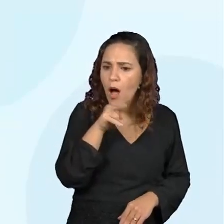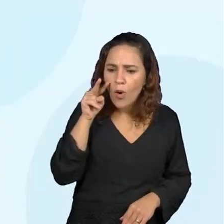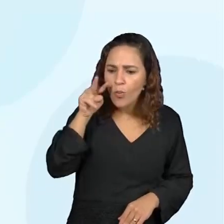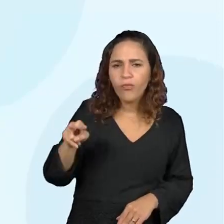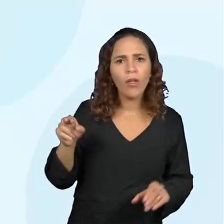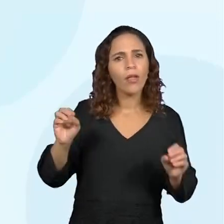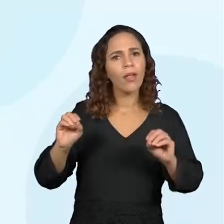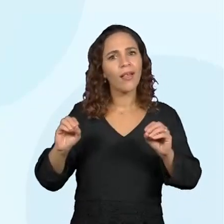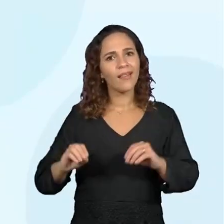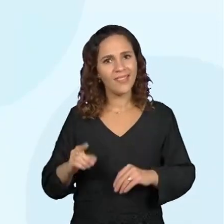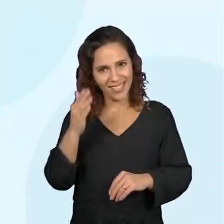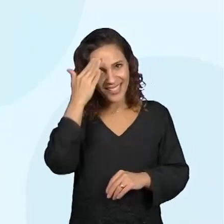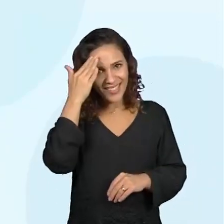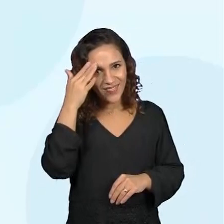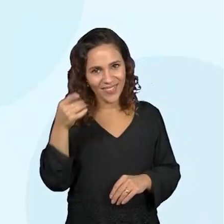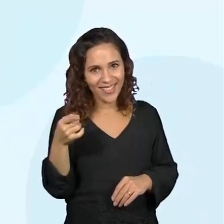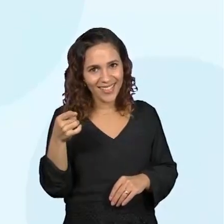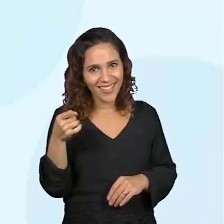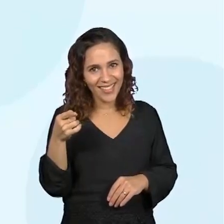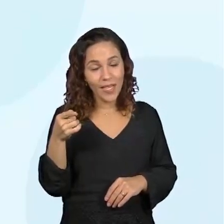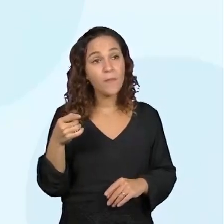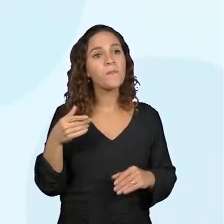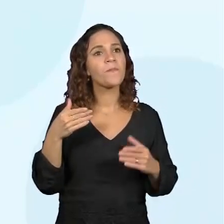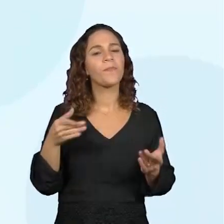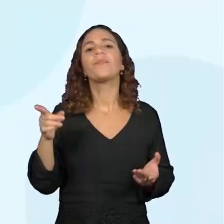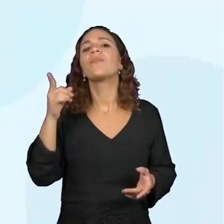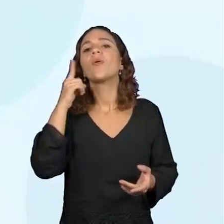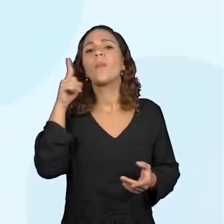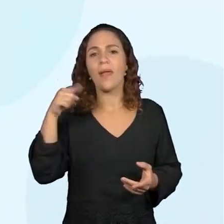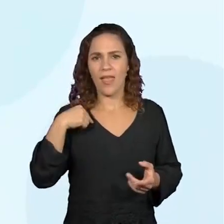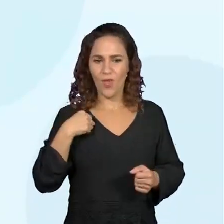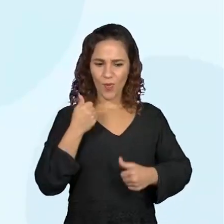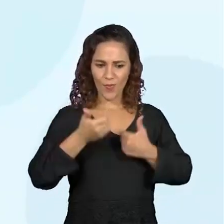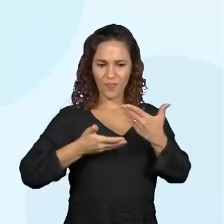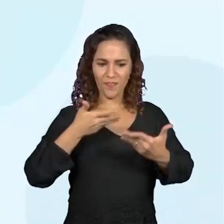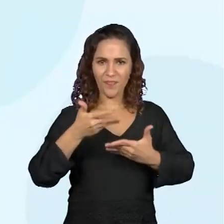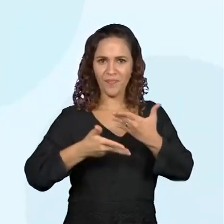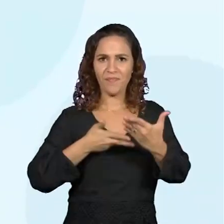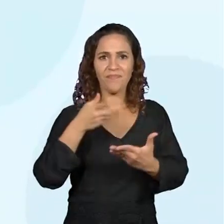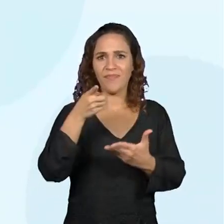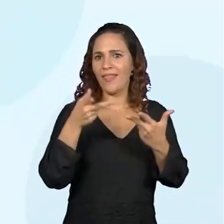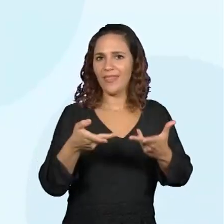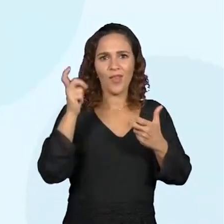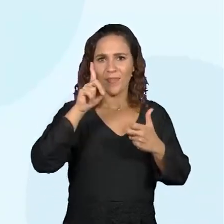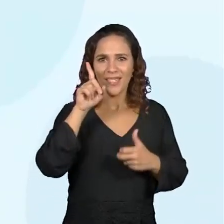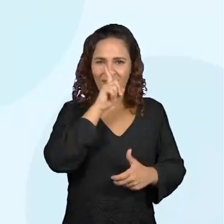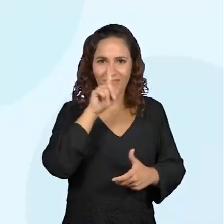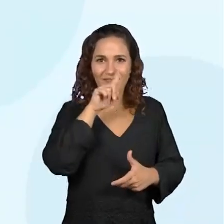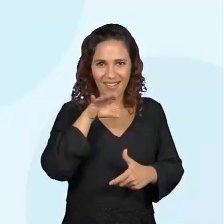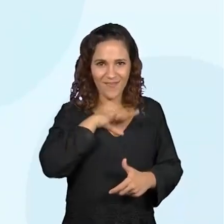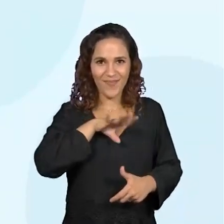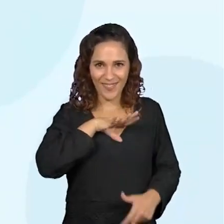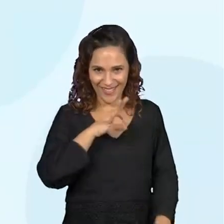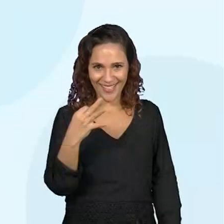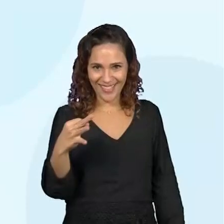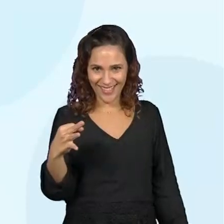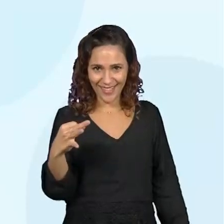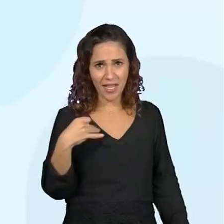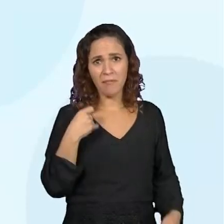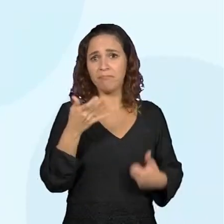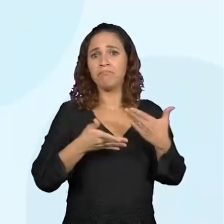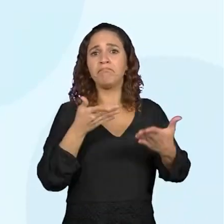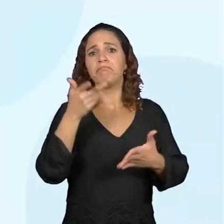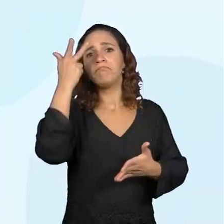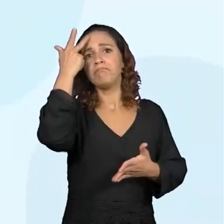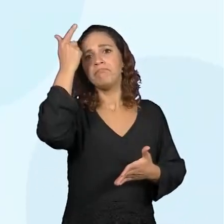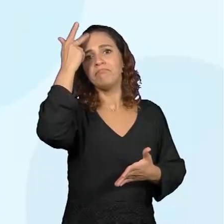enxerga. Você pode ver que na leitura da professora Genoveva nem ficou tão claro aí os erros, né, que ele executou,